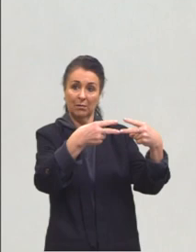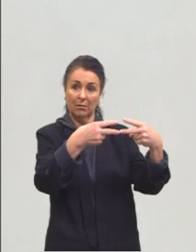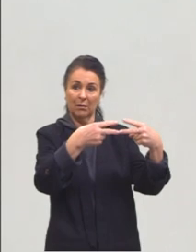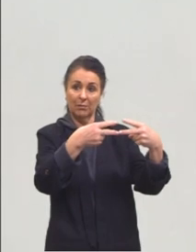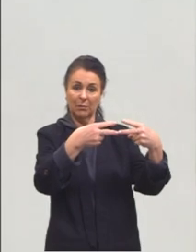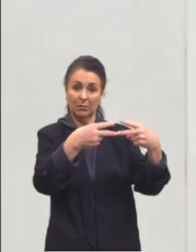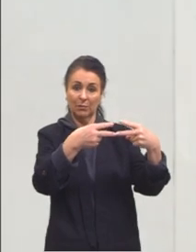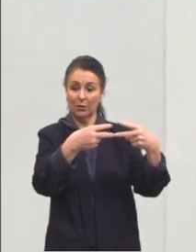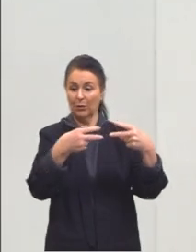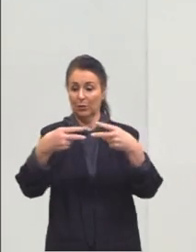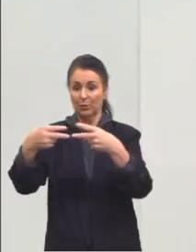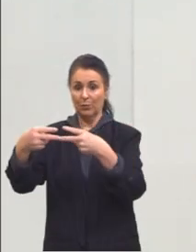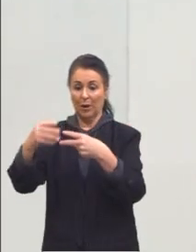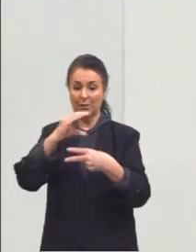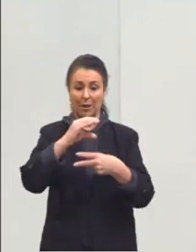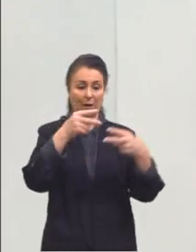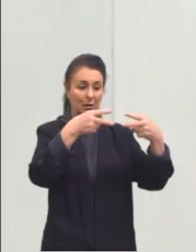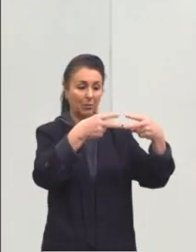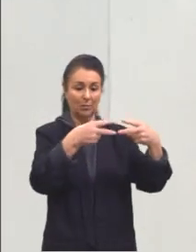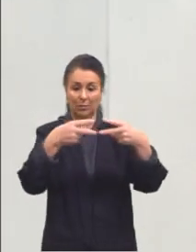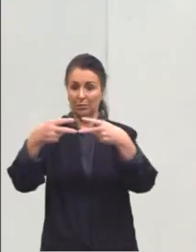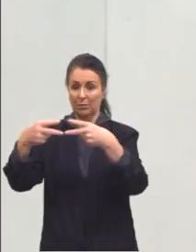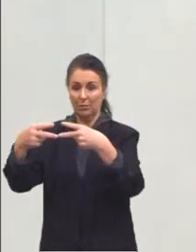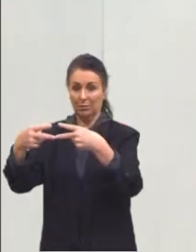três quatro ou